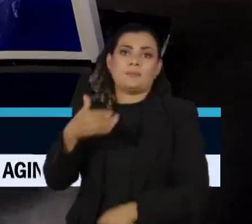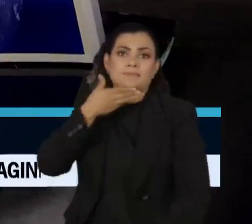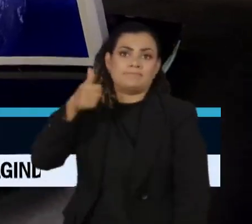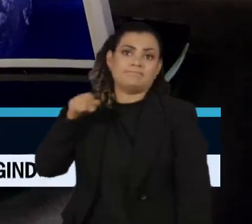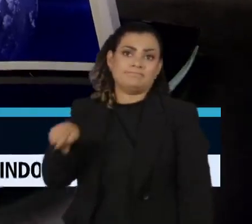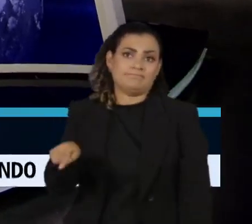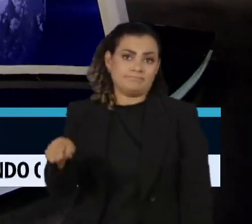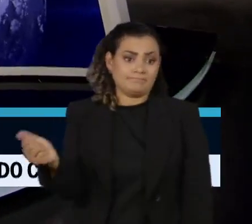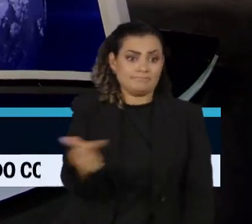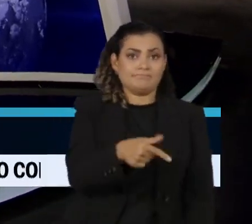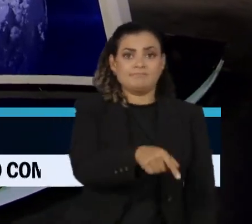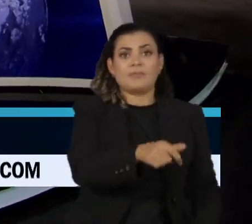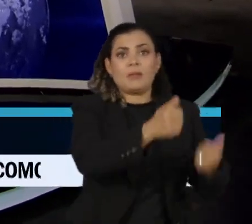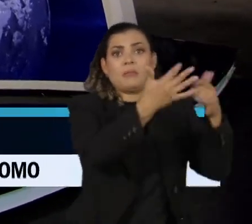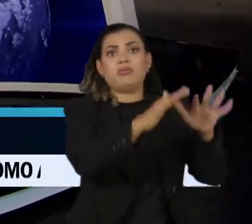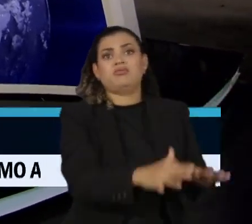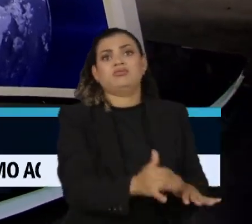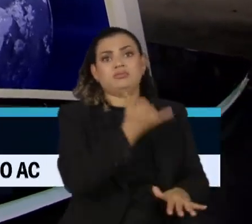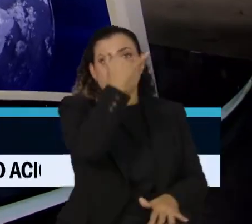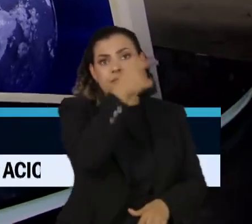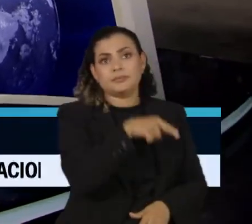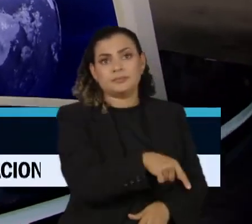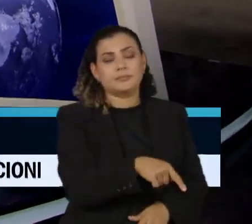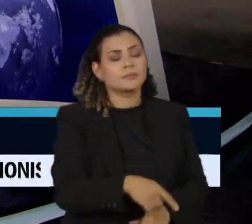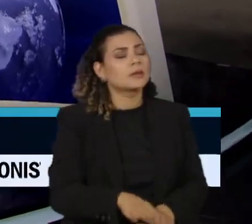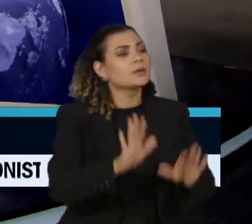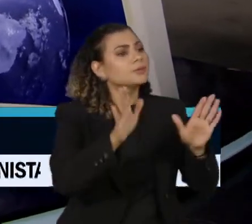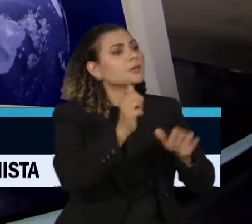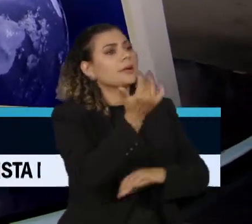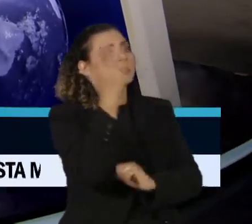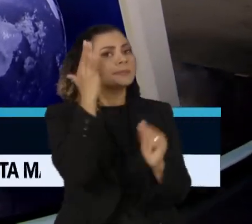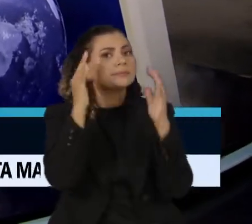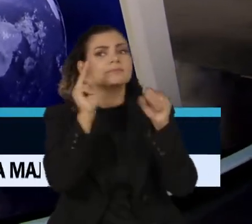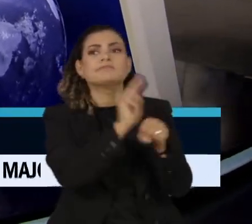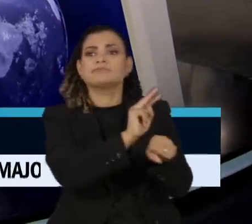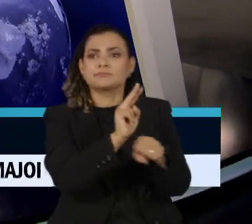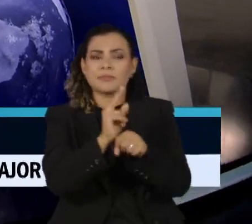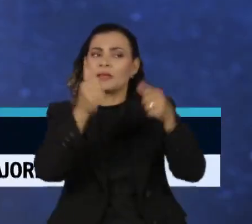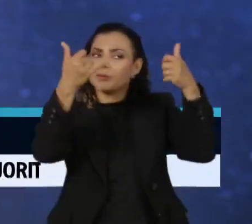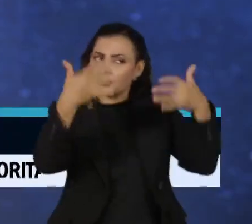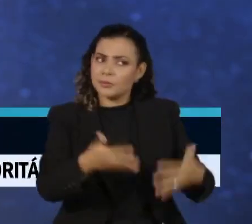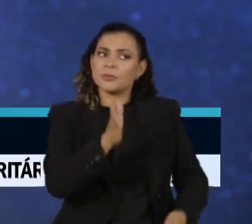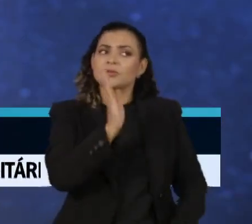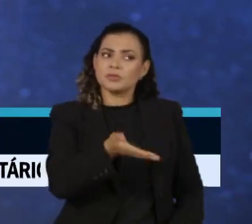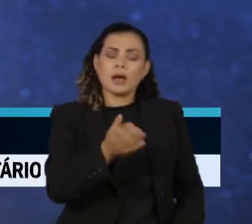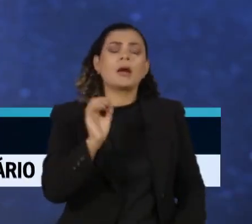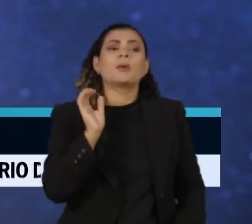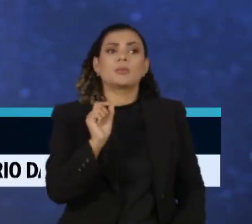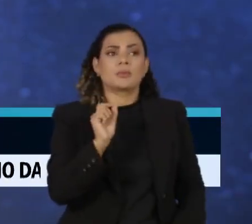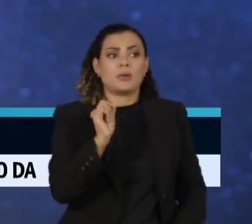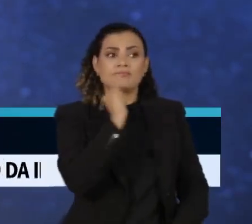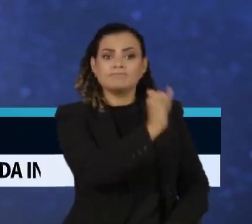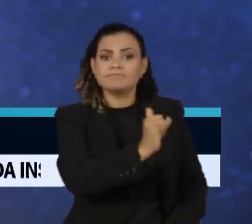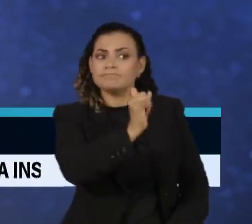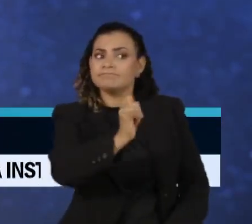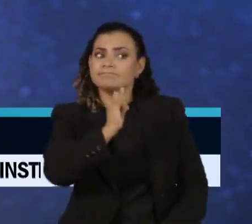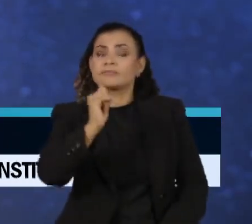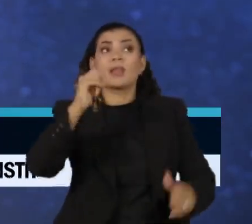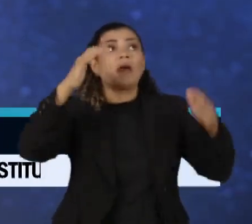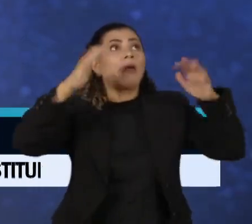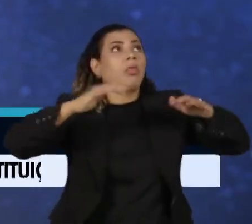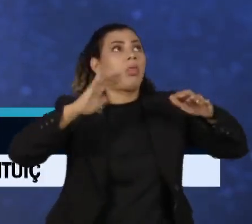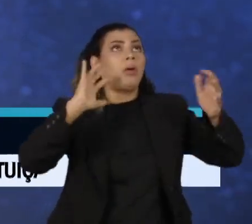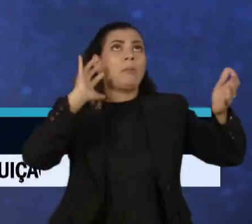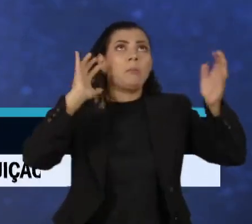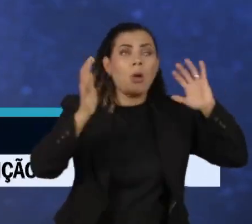João, há muito tempo os ambientalistas vêm alertando, sobre os efeitos das mudanças climáticas. Por que alertas como esses costumam